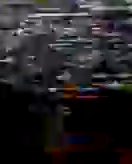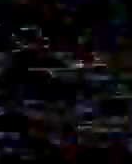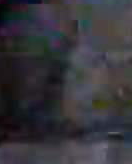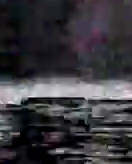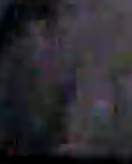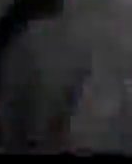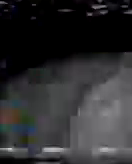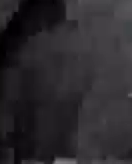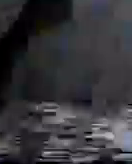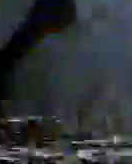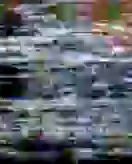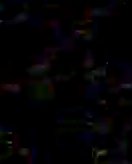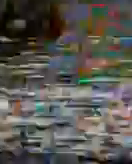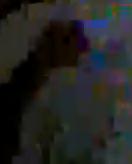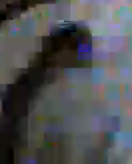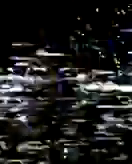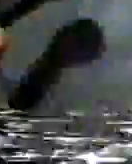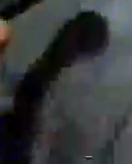Deus me...